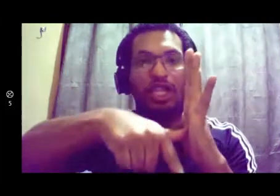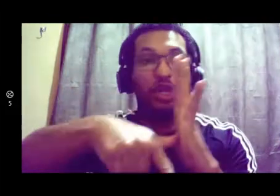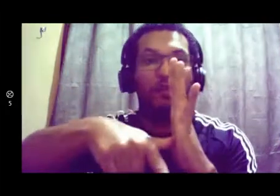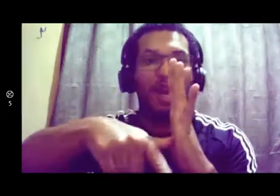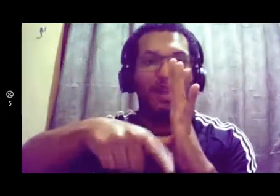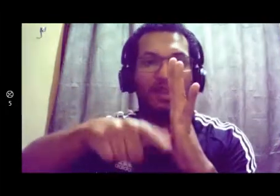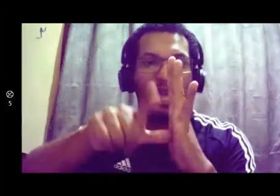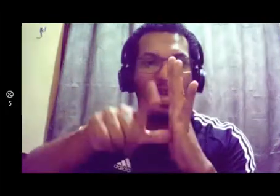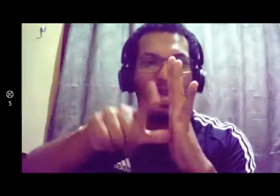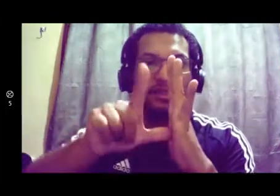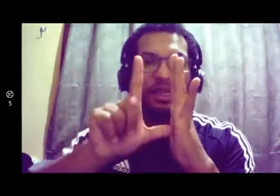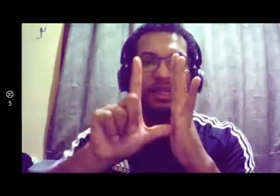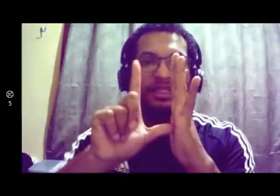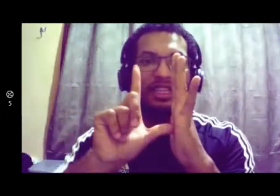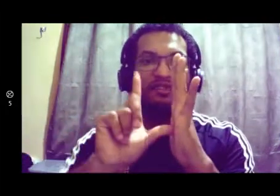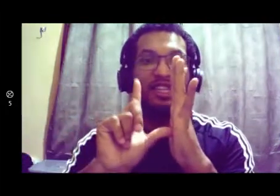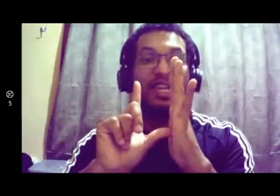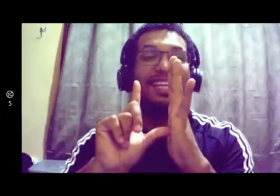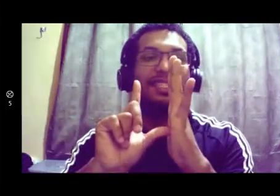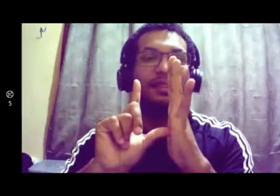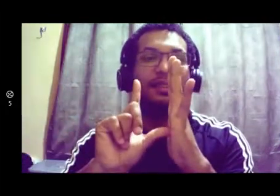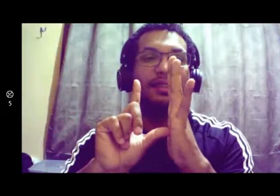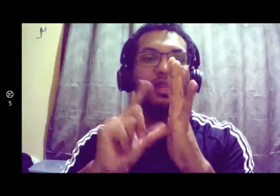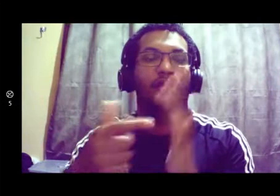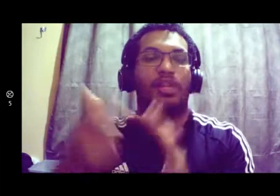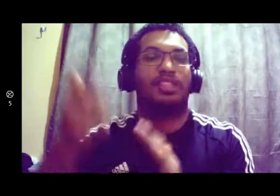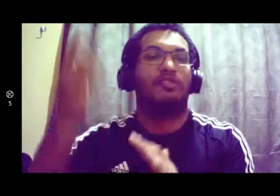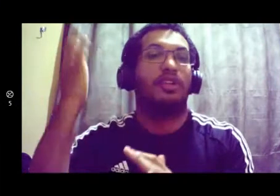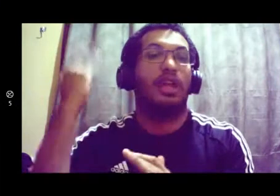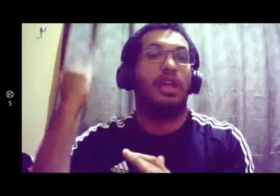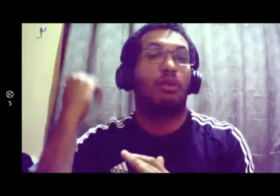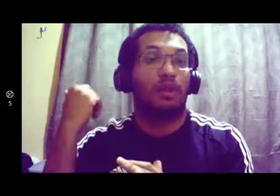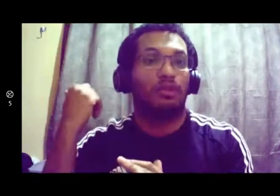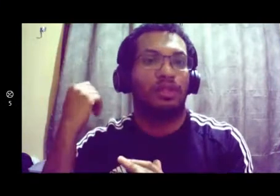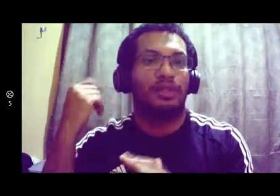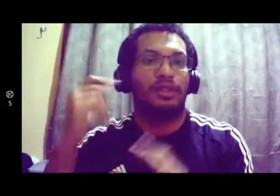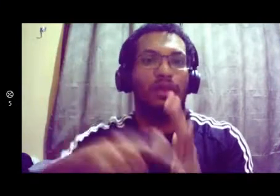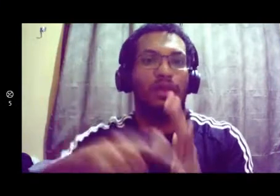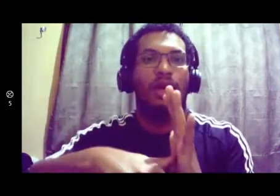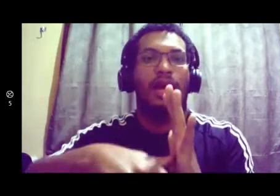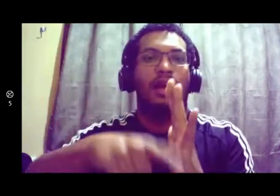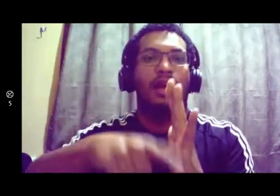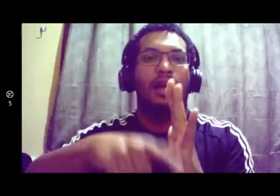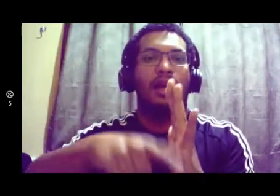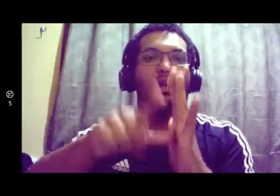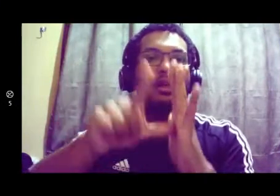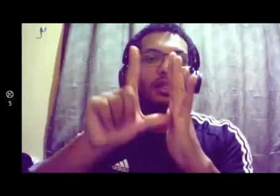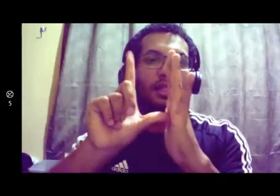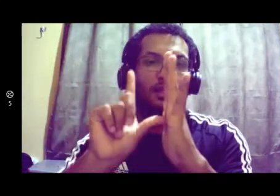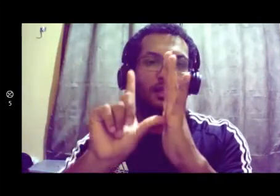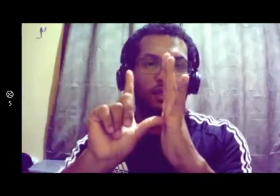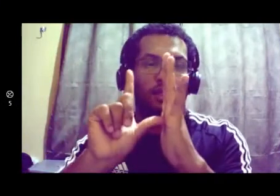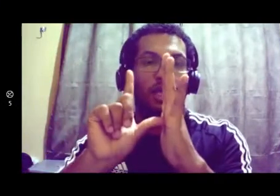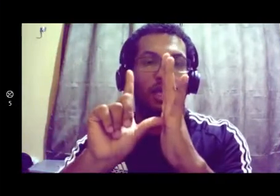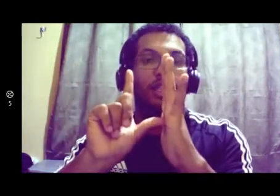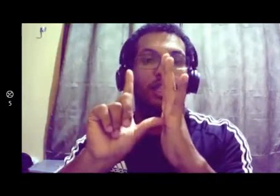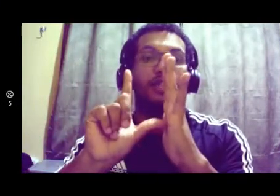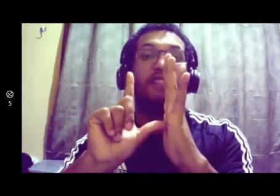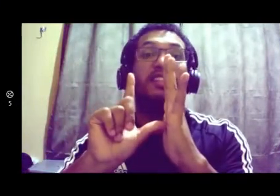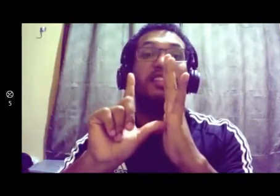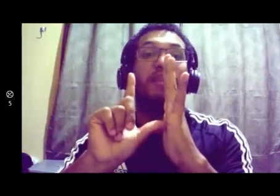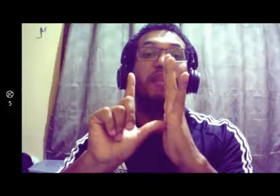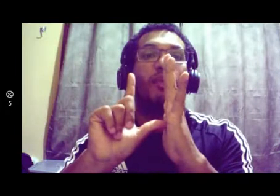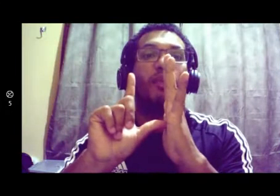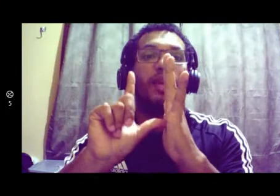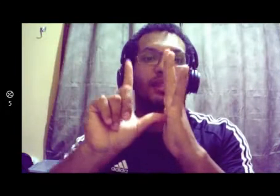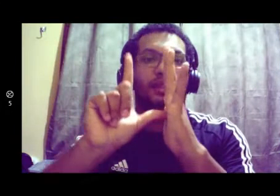você está jogando para trás, você está falando antes, porque você está falando que é algo que aconteceu. Ah, antes. Se você está